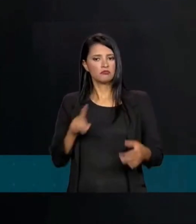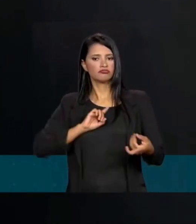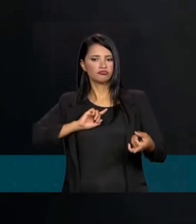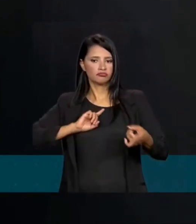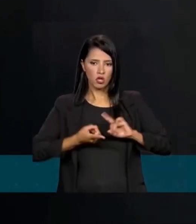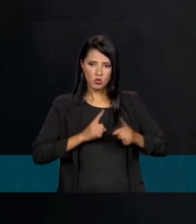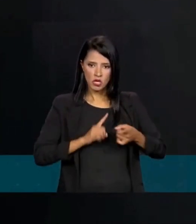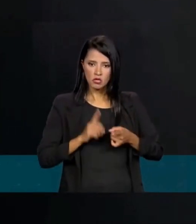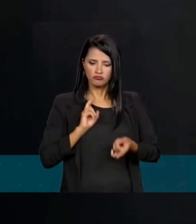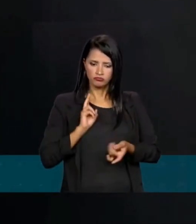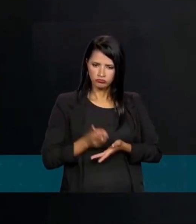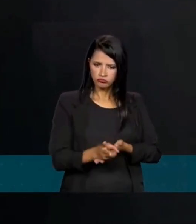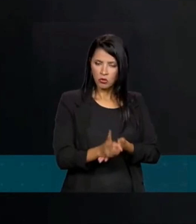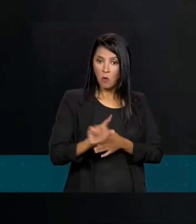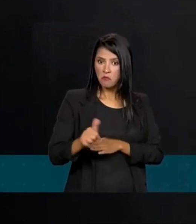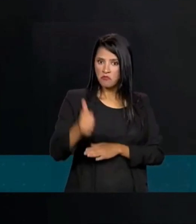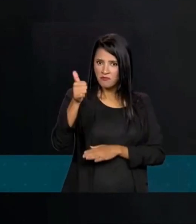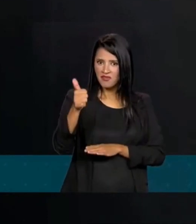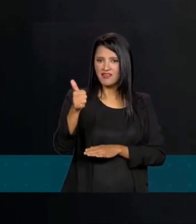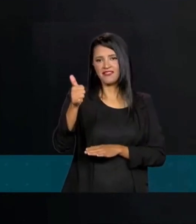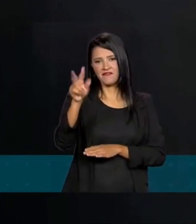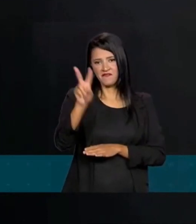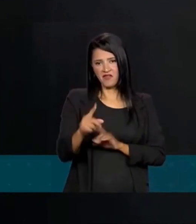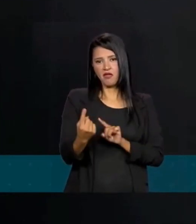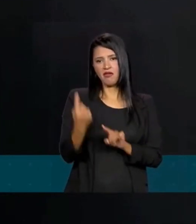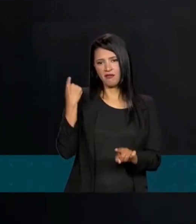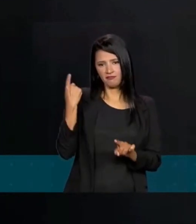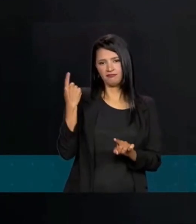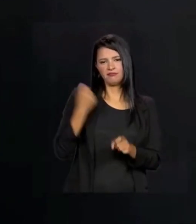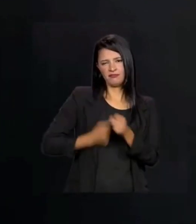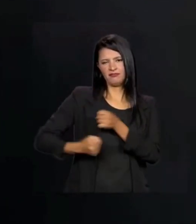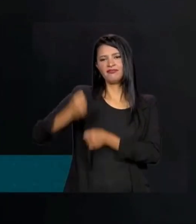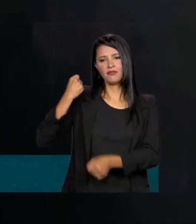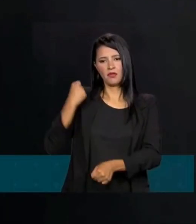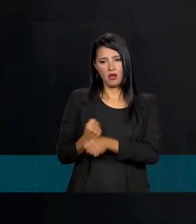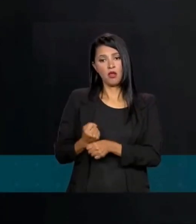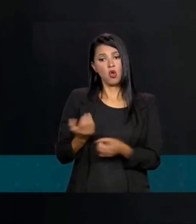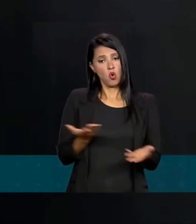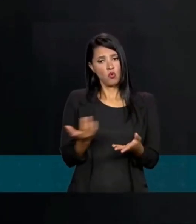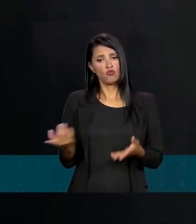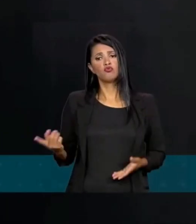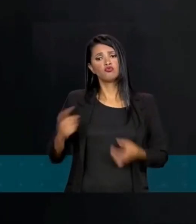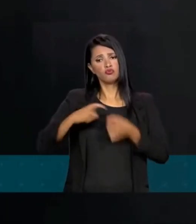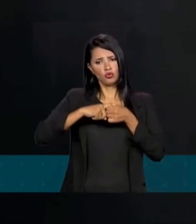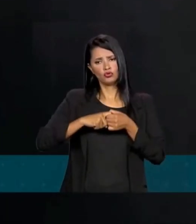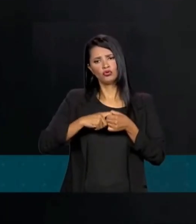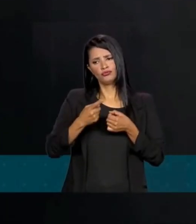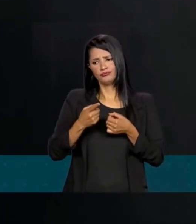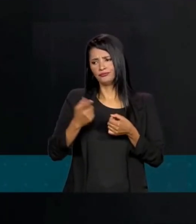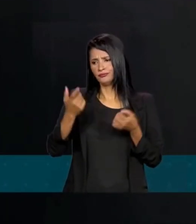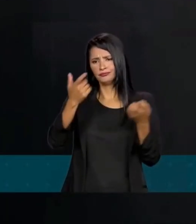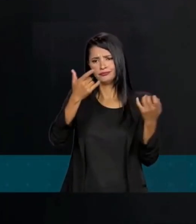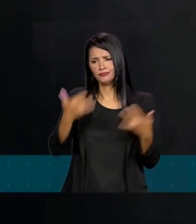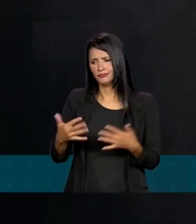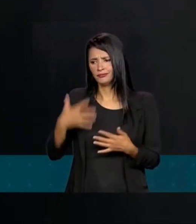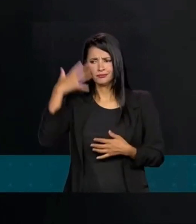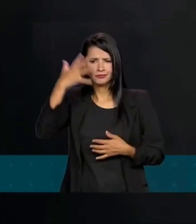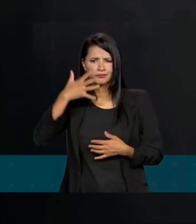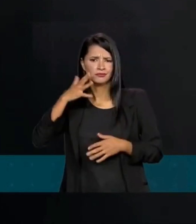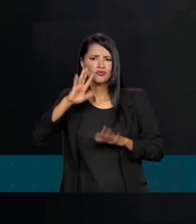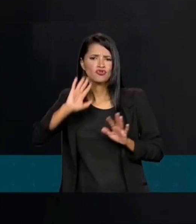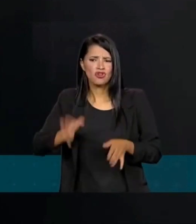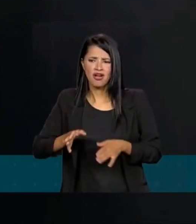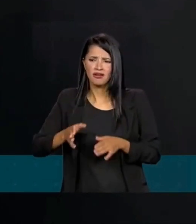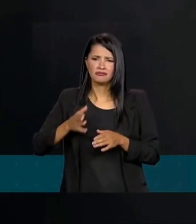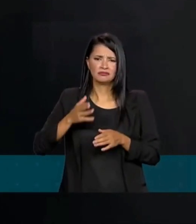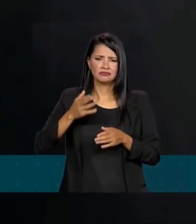como presidente da República, que hoje retomamos, diante de um prejuízo que já foi tratado aqui por diversos representantes